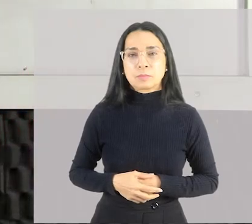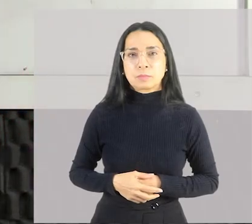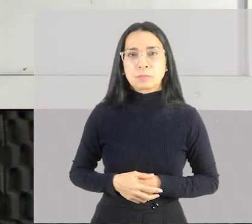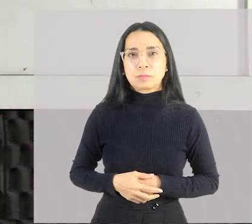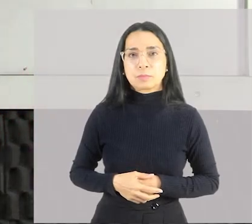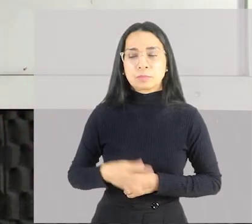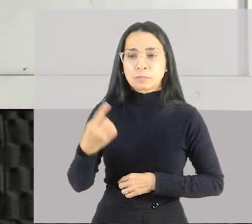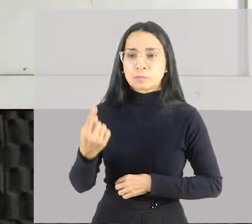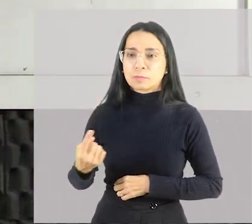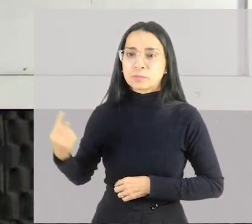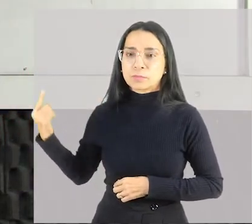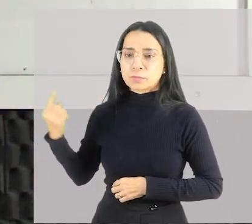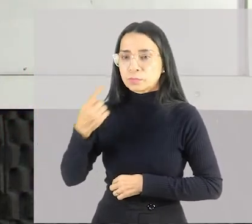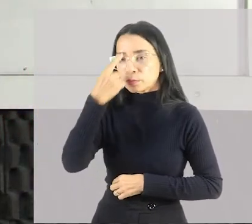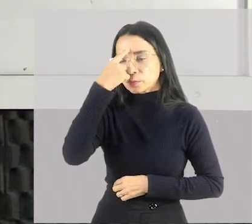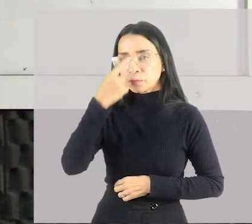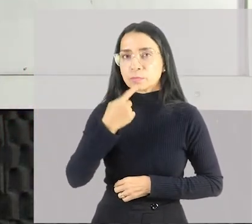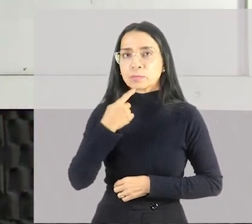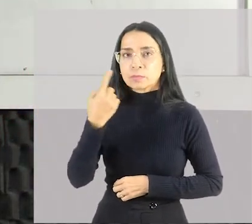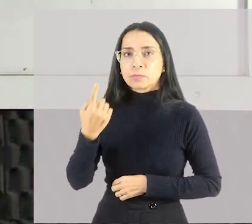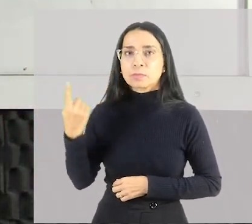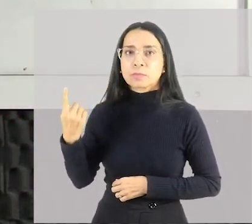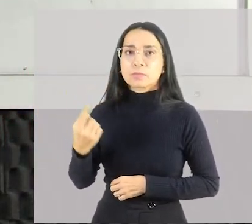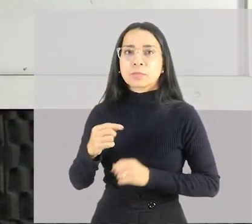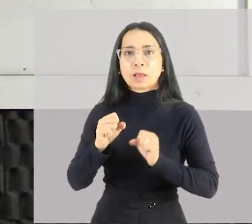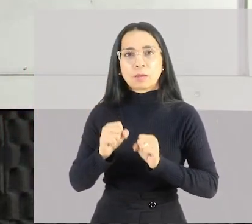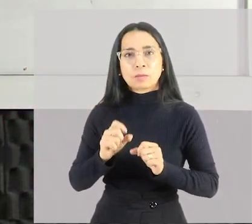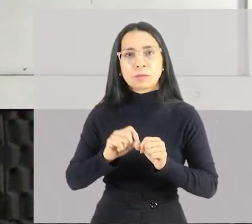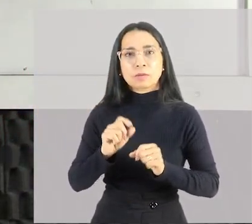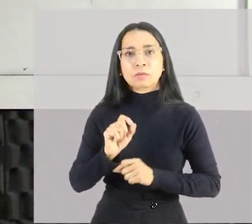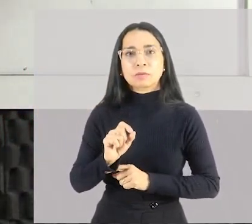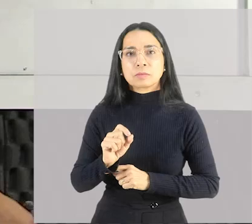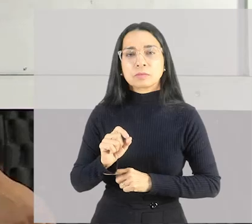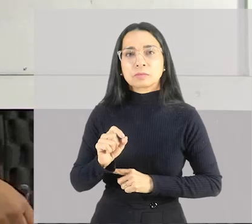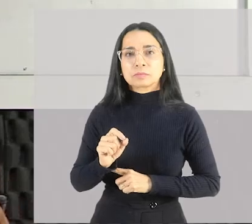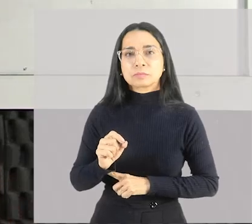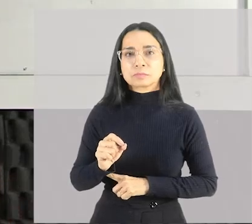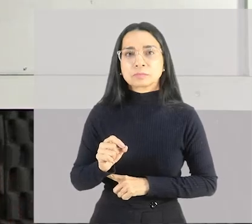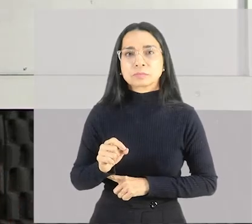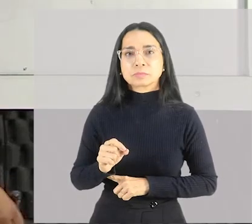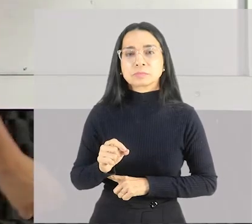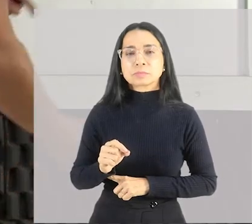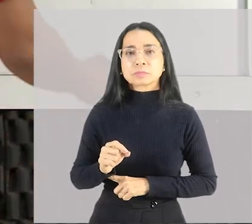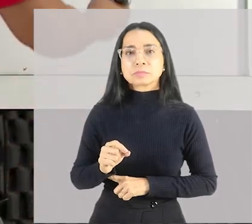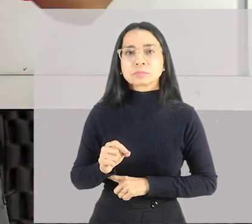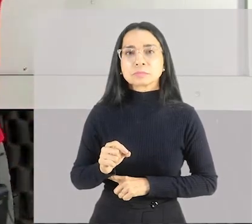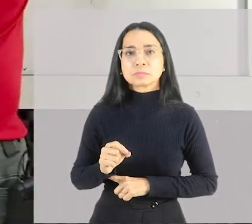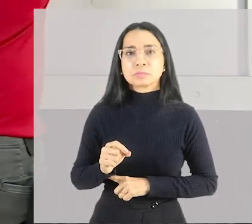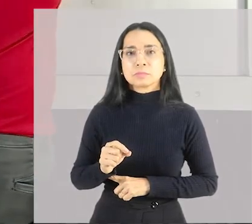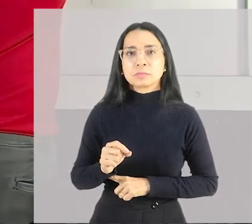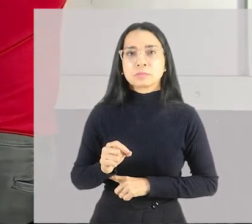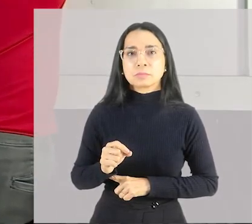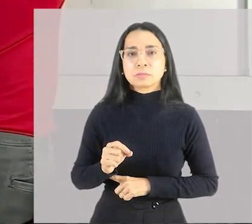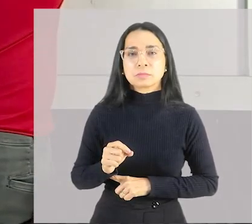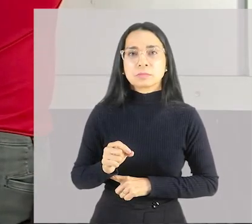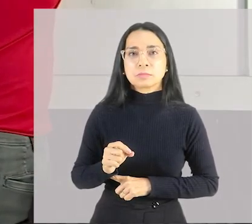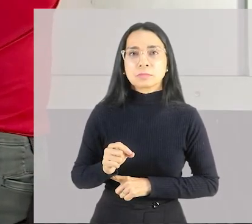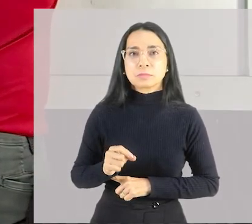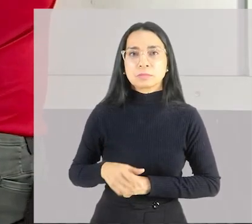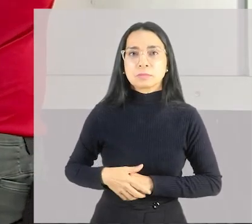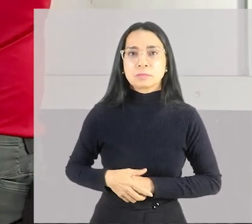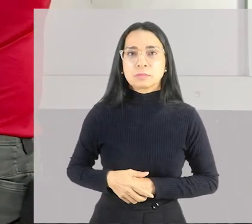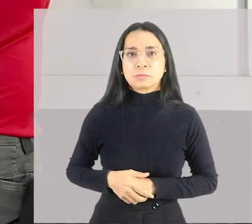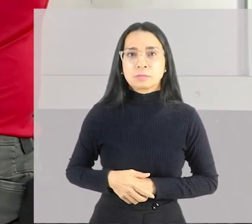c né Que mais que eu posso fazer aqui 3 x 2 6 eu posso cortar esse 6